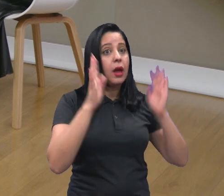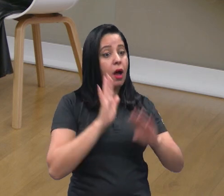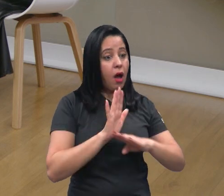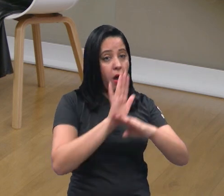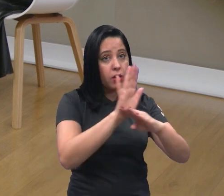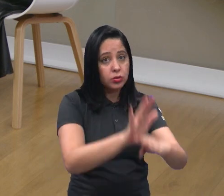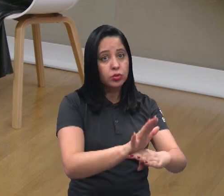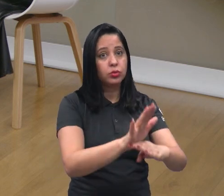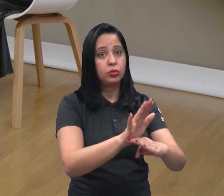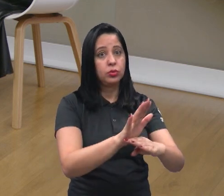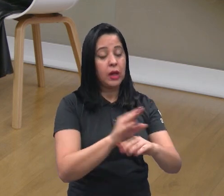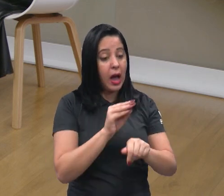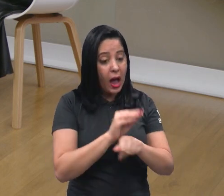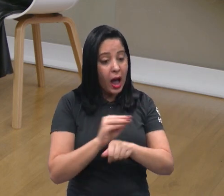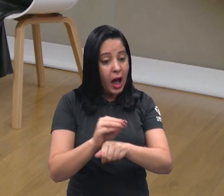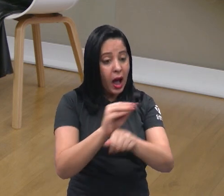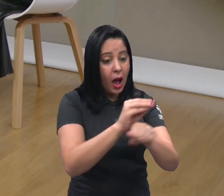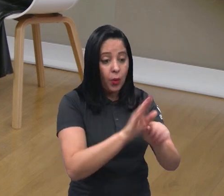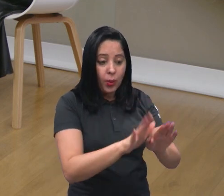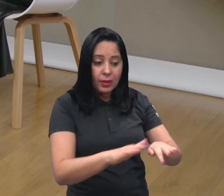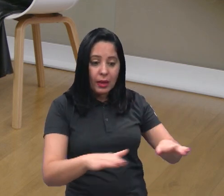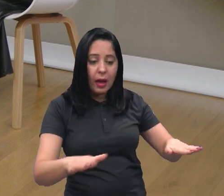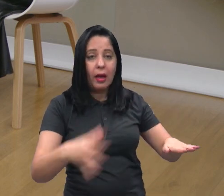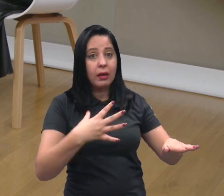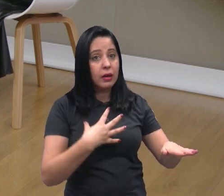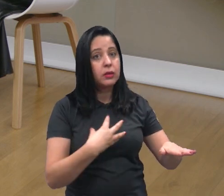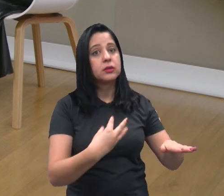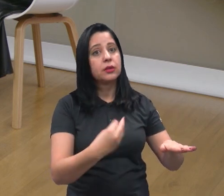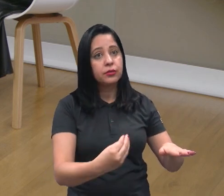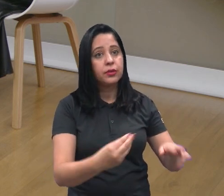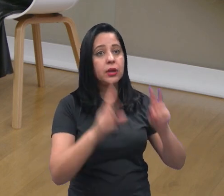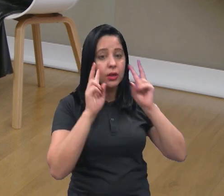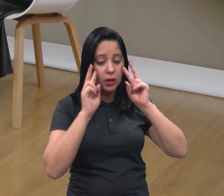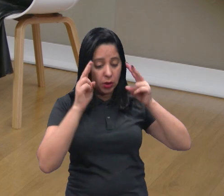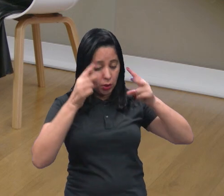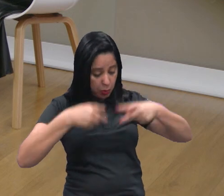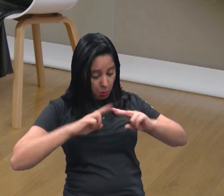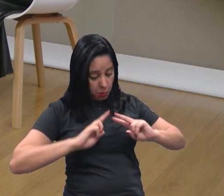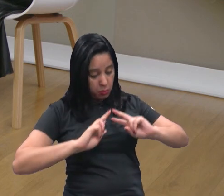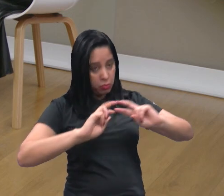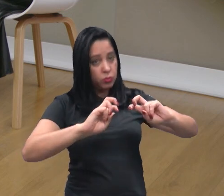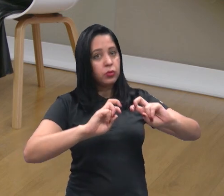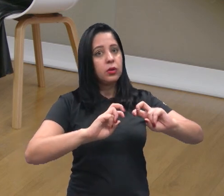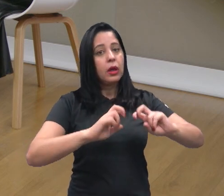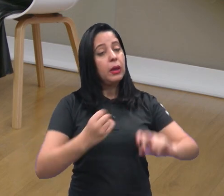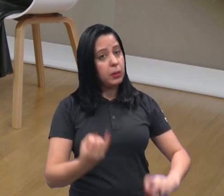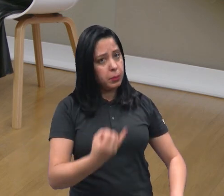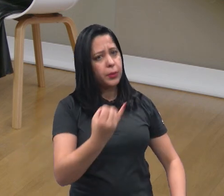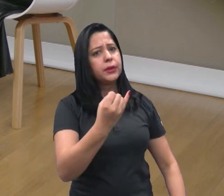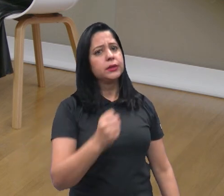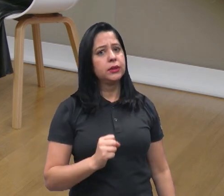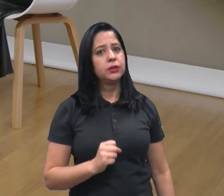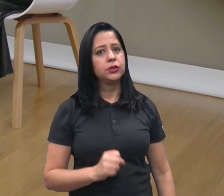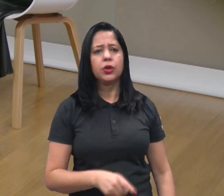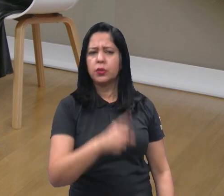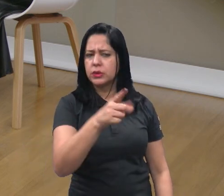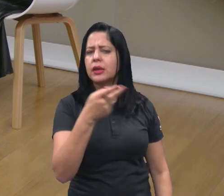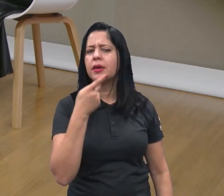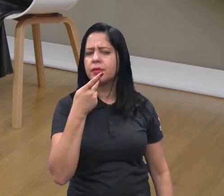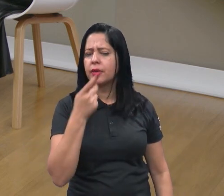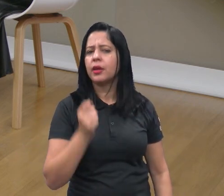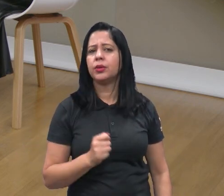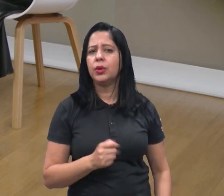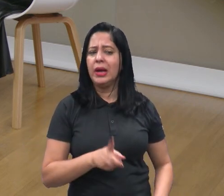esses filhos, já conhecendo essa questão, né, do autoconhecimento. Né? É importante os pais, igual você falou, desde quando nasce,